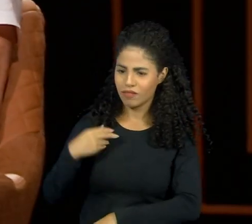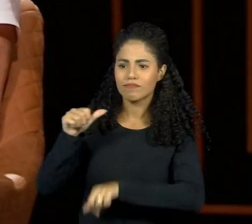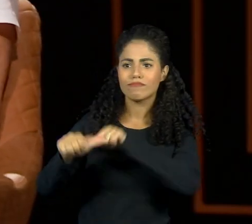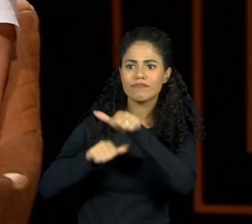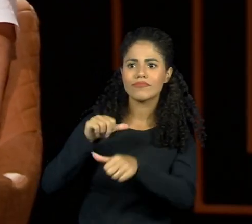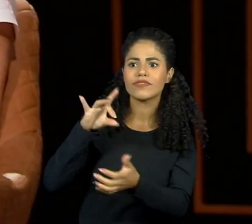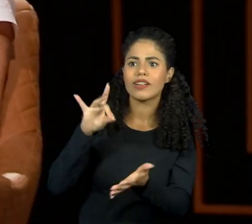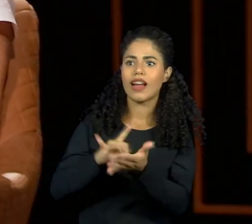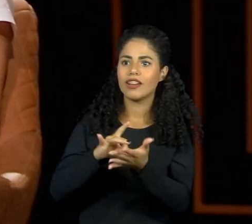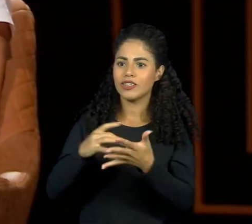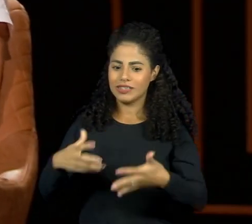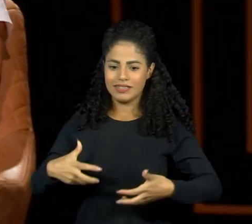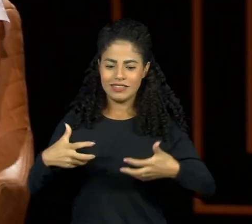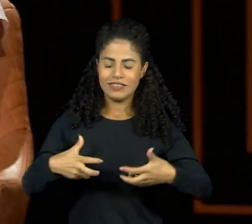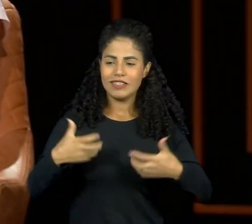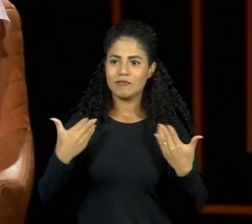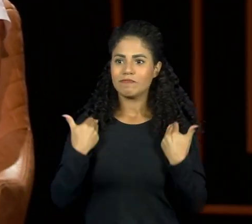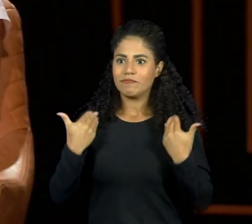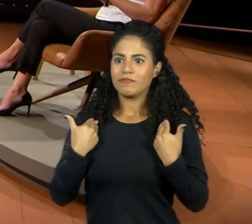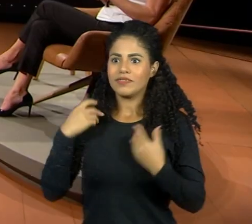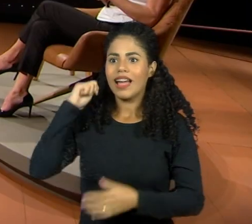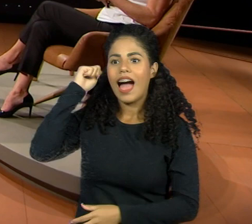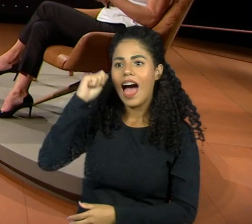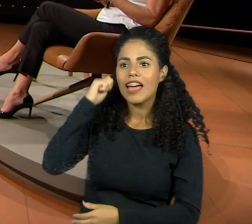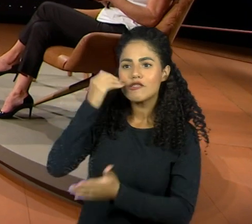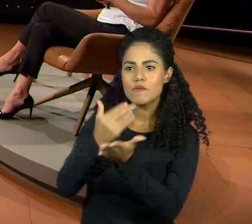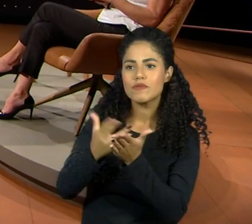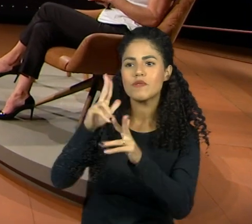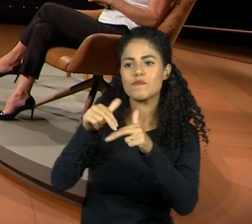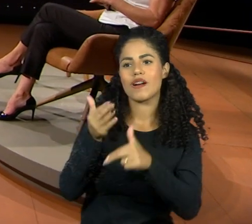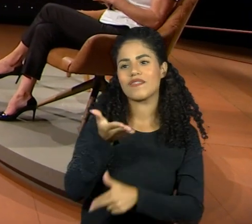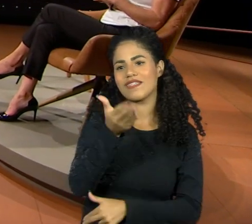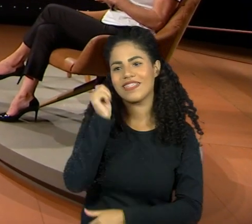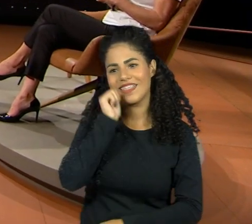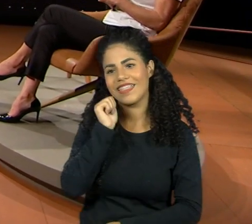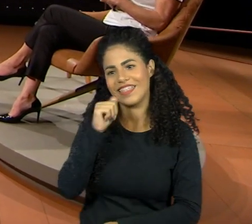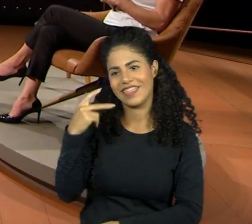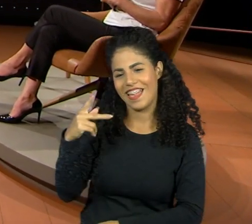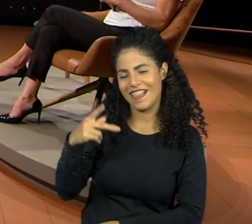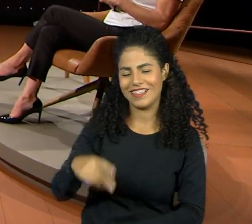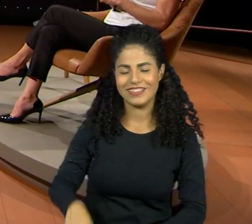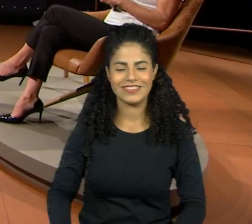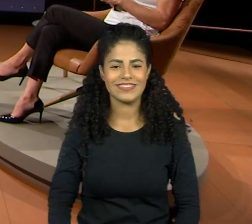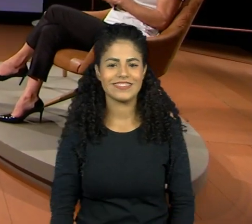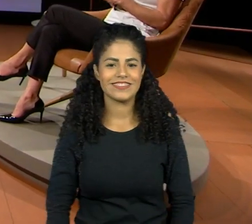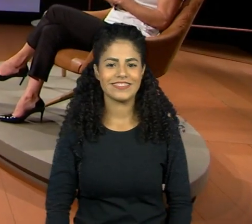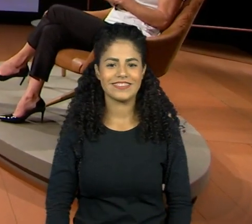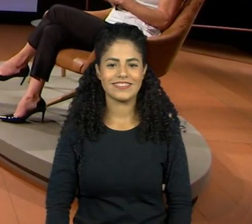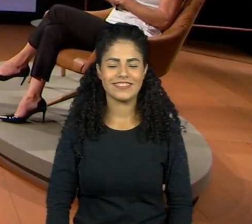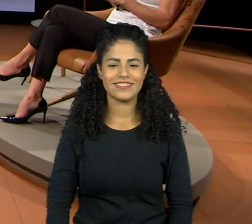me animei a ser atriz por conta dela. Por conta dela, né? Então, olha só.